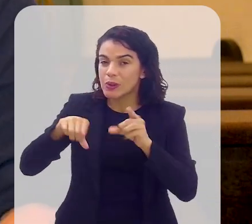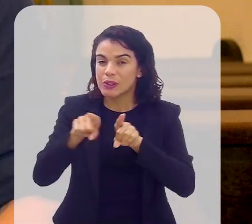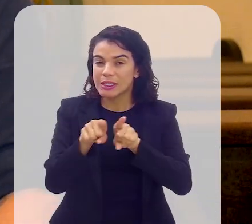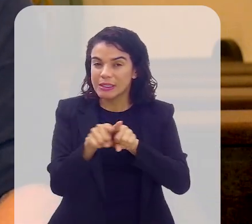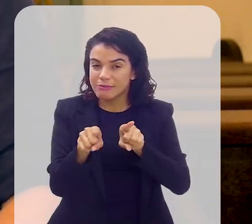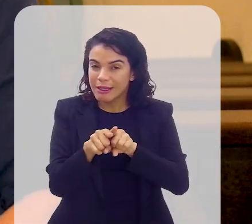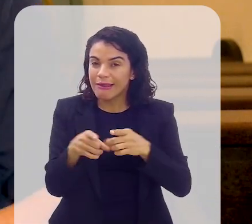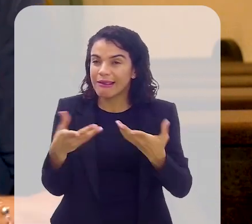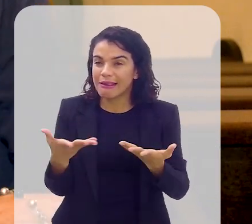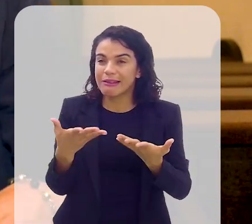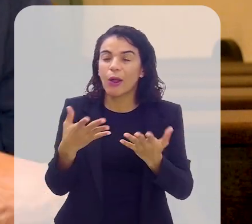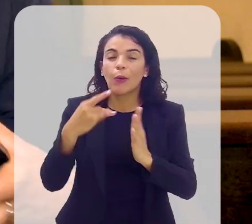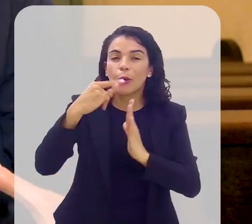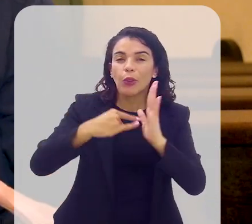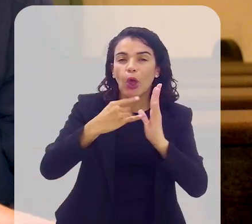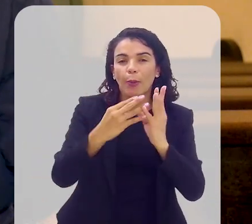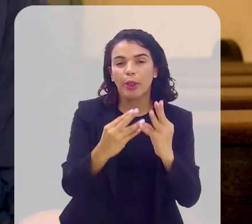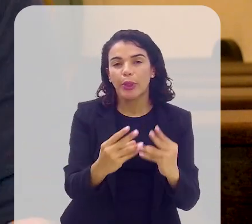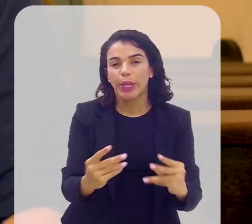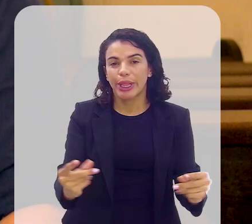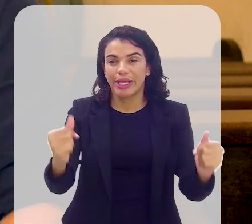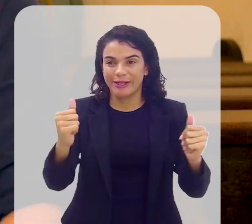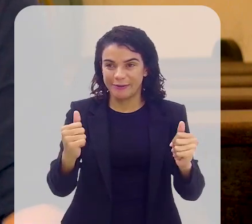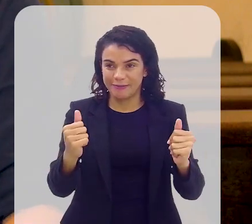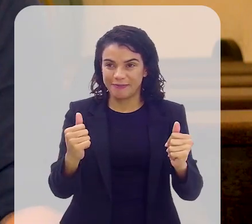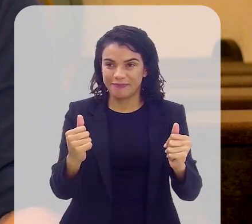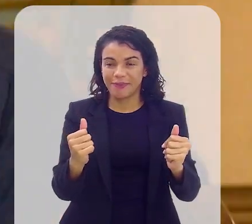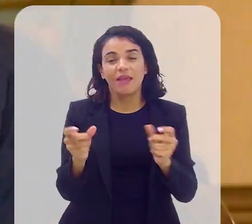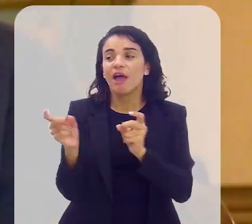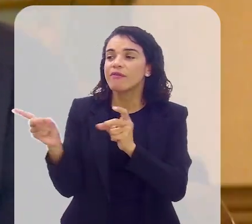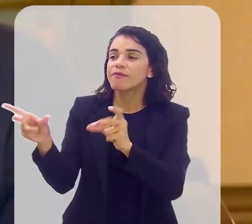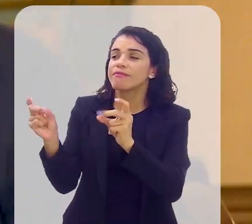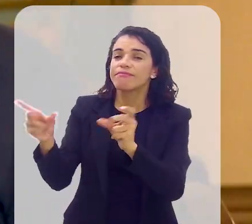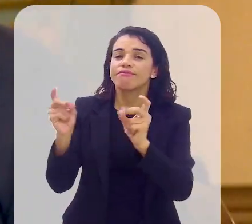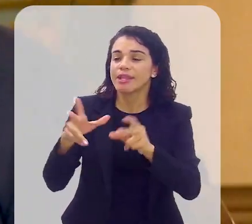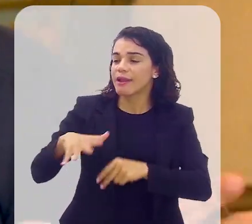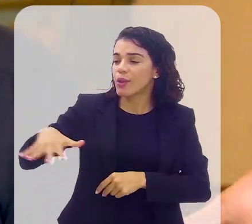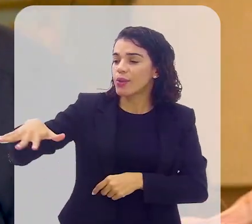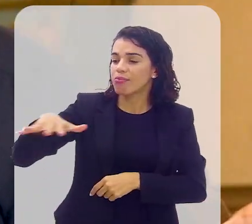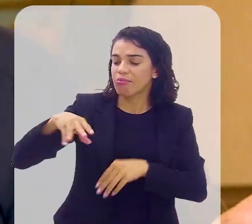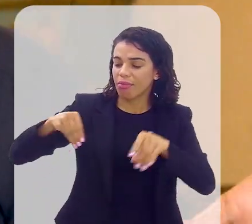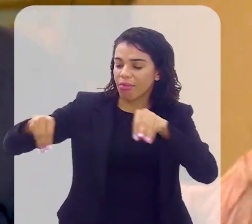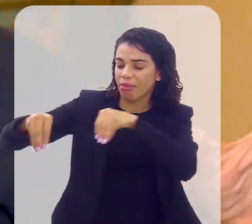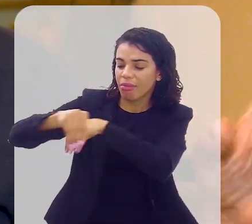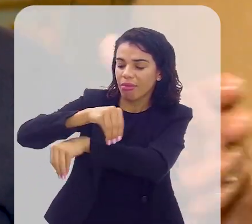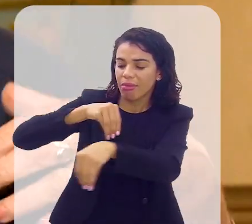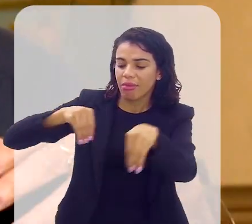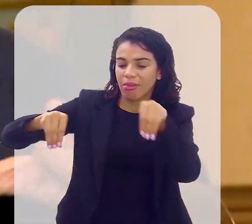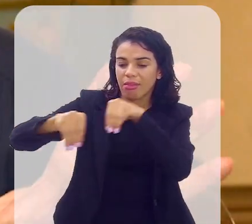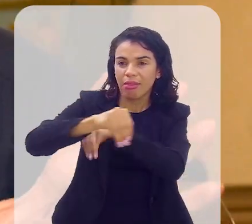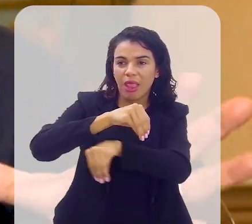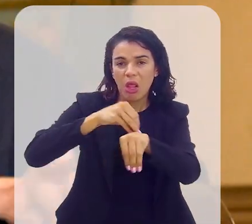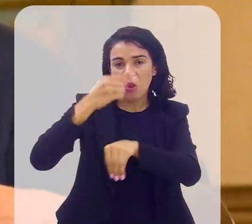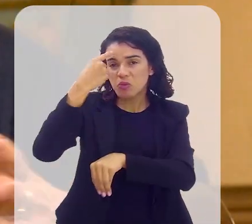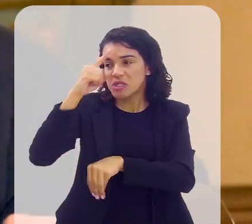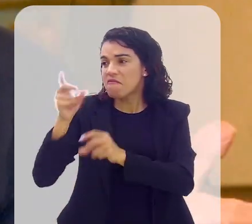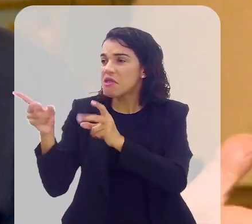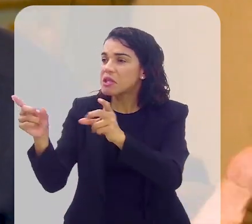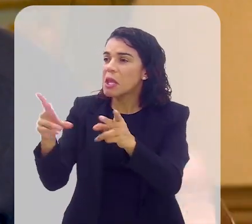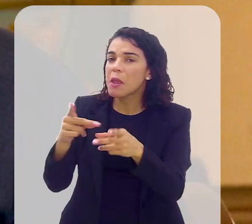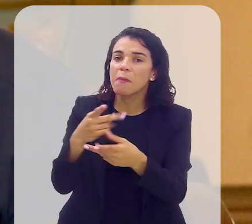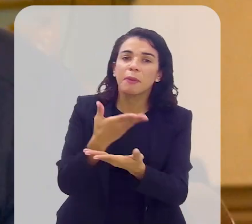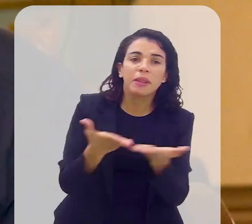indígenas assim, os documentos vão descaracterizando eles. E eles vão vendendo as terras, ou não sei